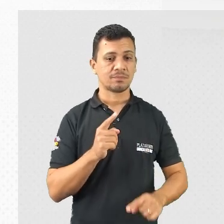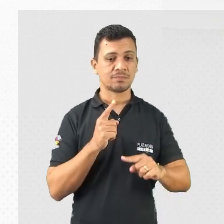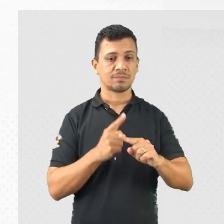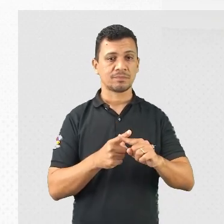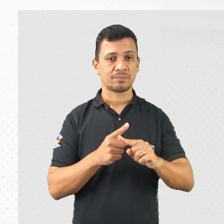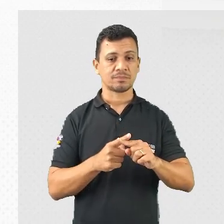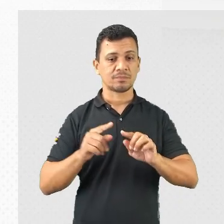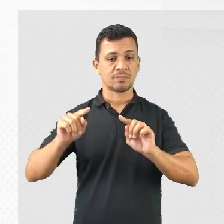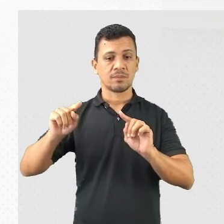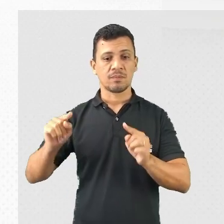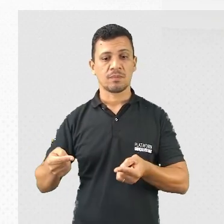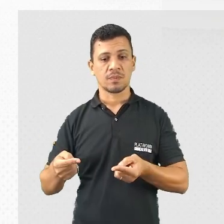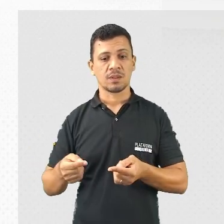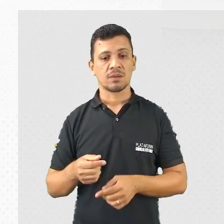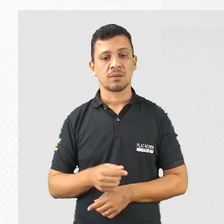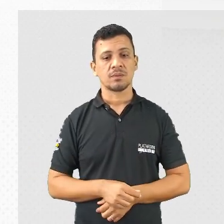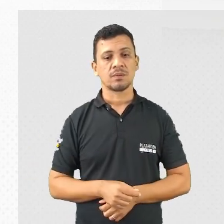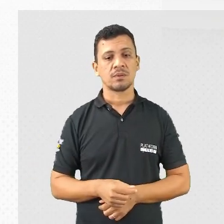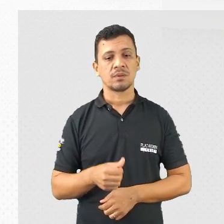vezes